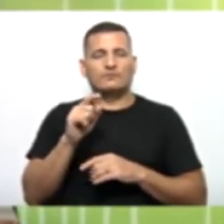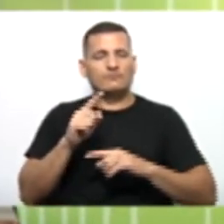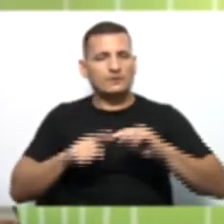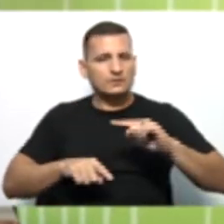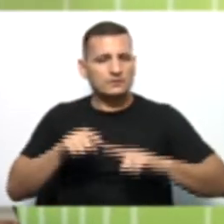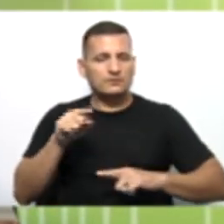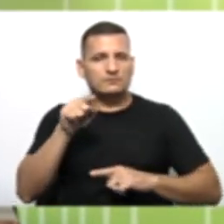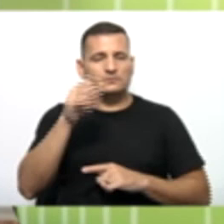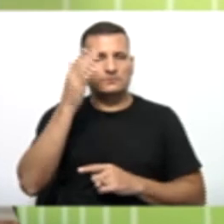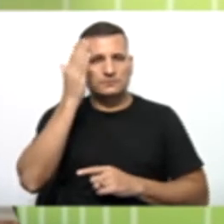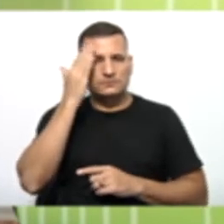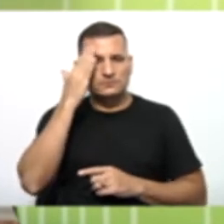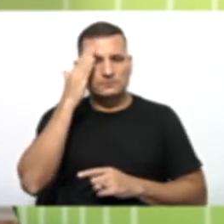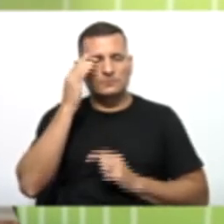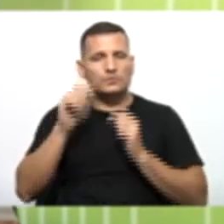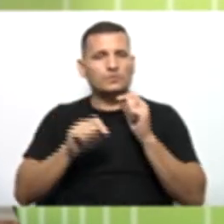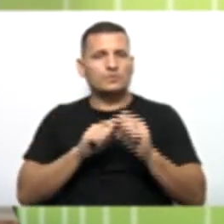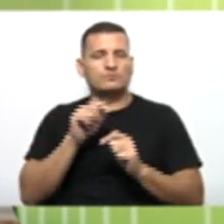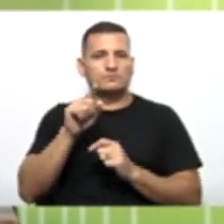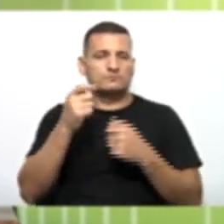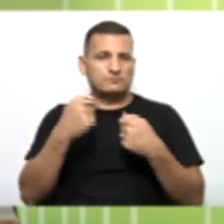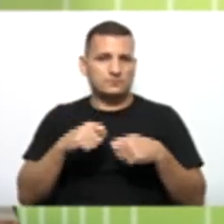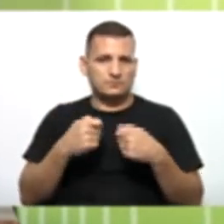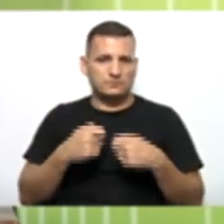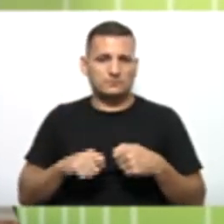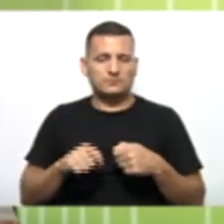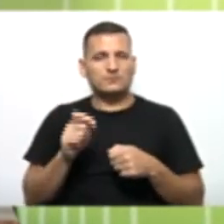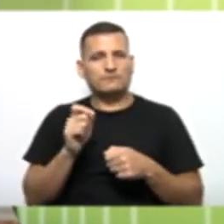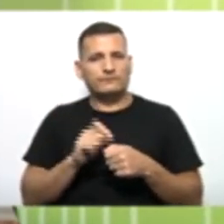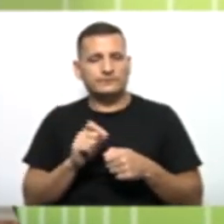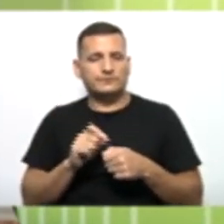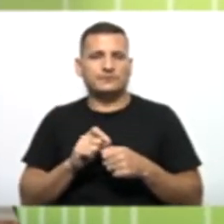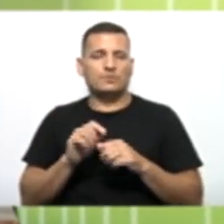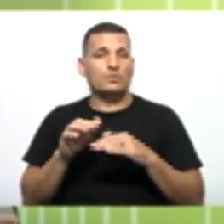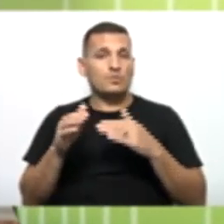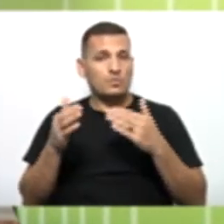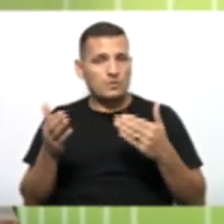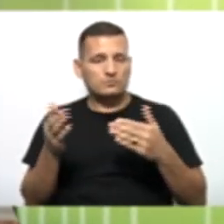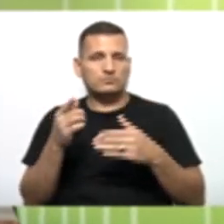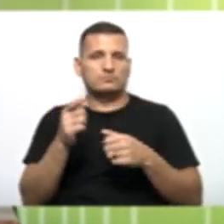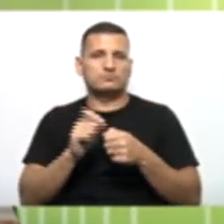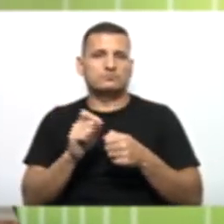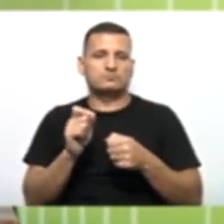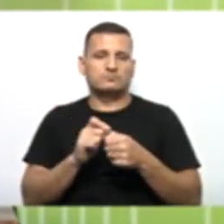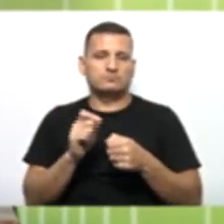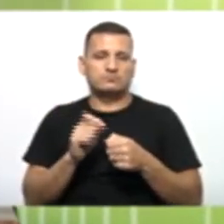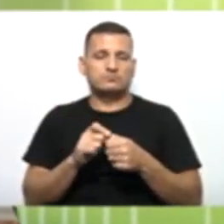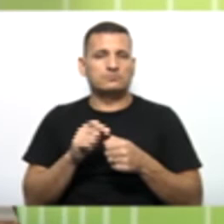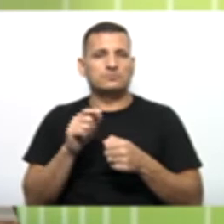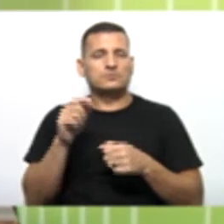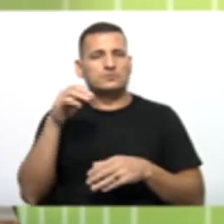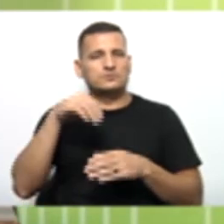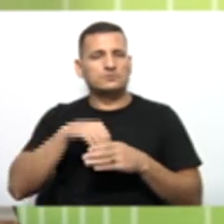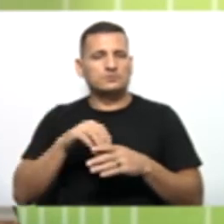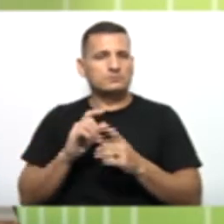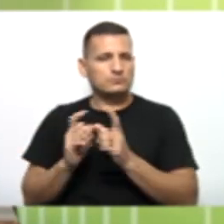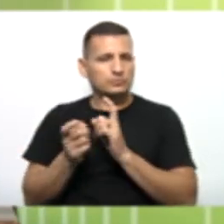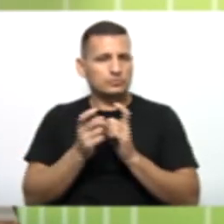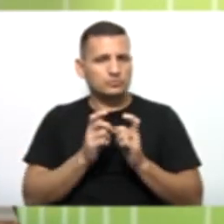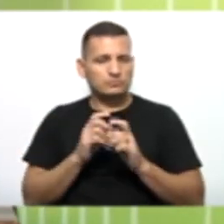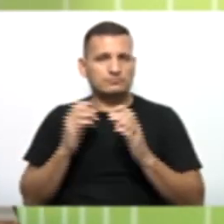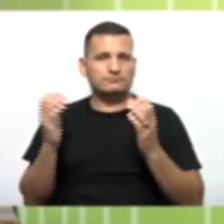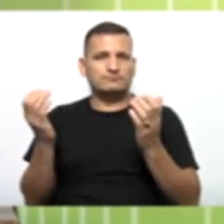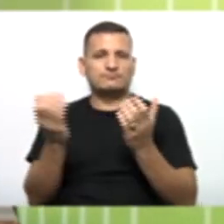você saber o que você precisa fazer e quando você precisa fazer. E ela envolve uma discussão com toda a